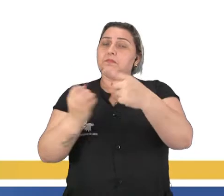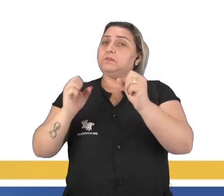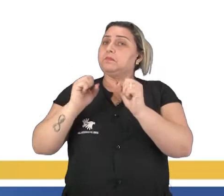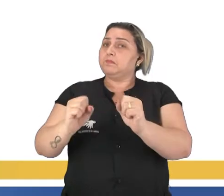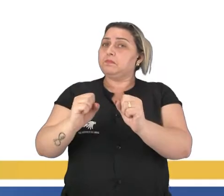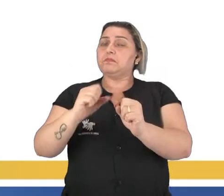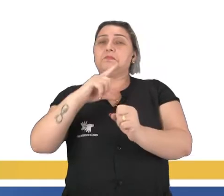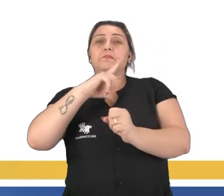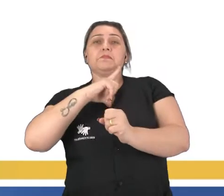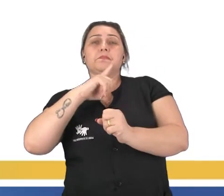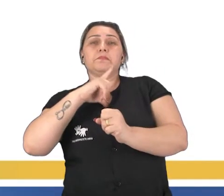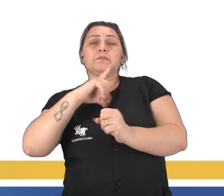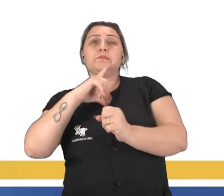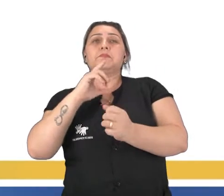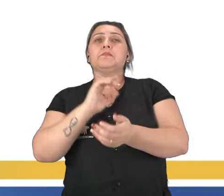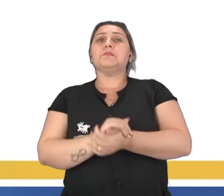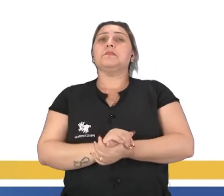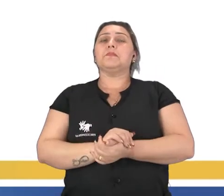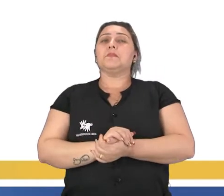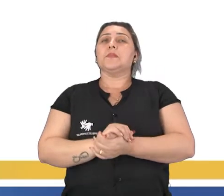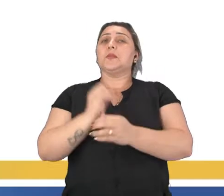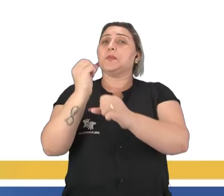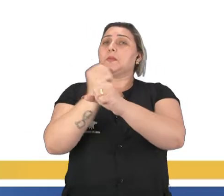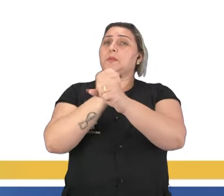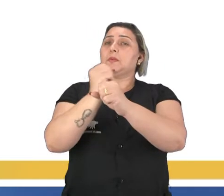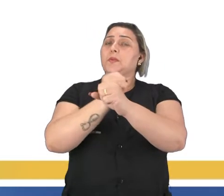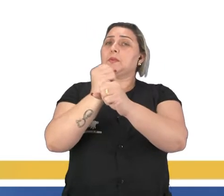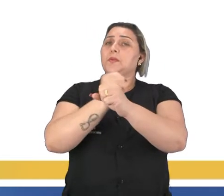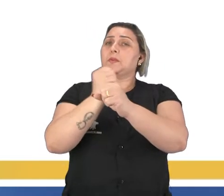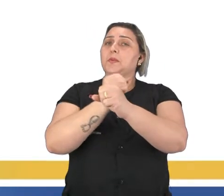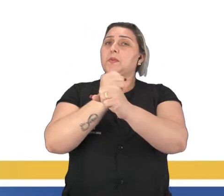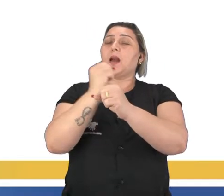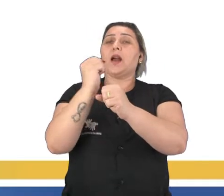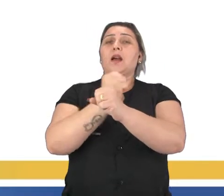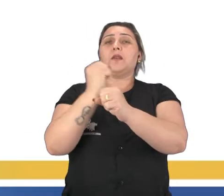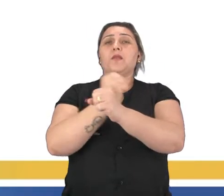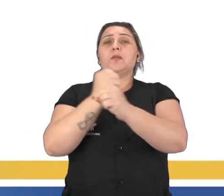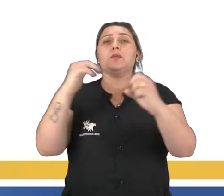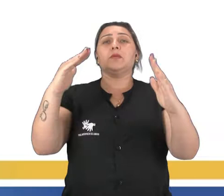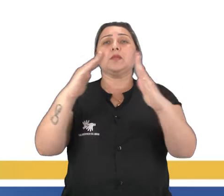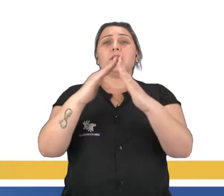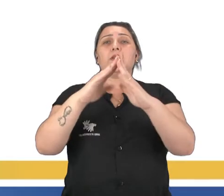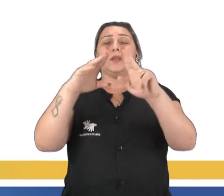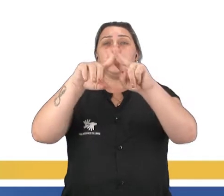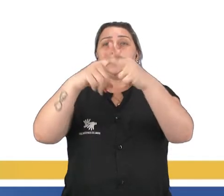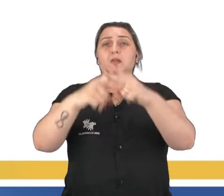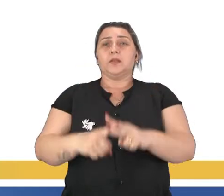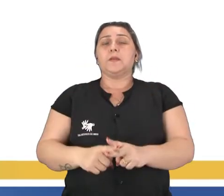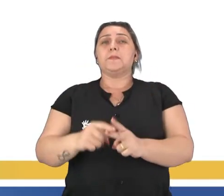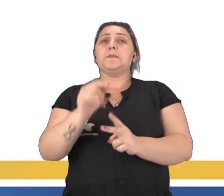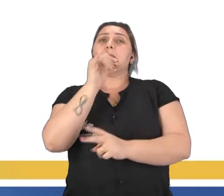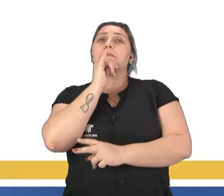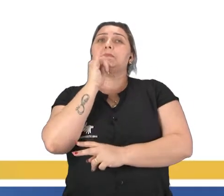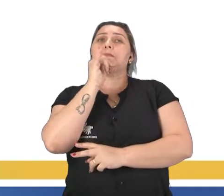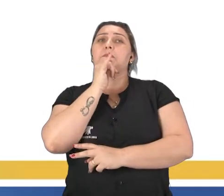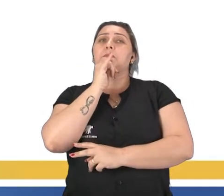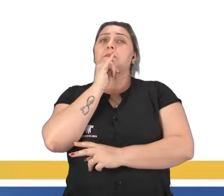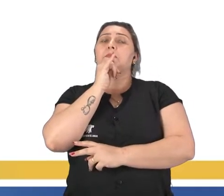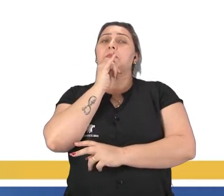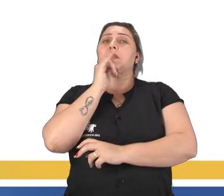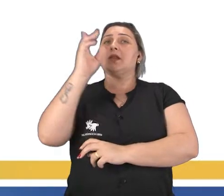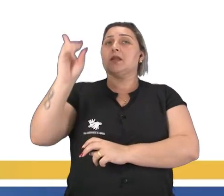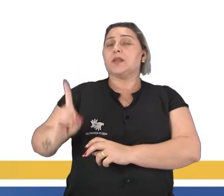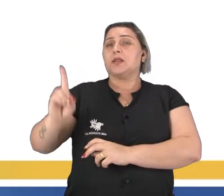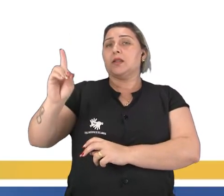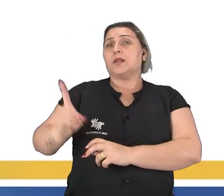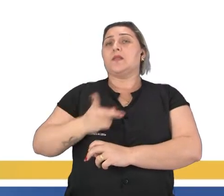podem ocorrer durante uma construção ou a reforma de uma residência, né? Por exemplo, ali os dois da direita estão